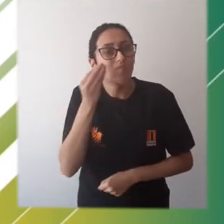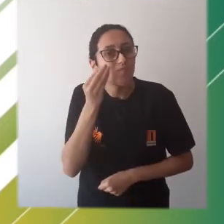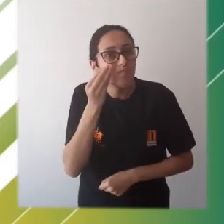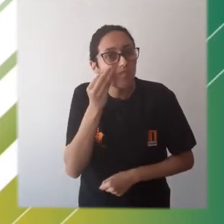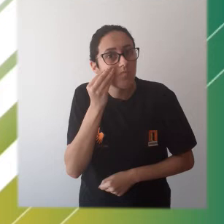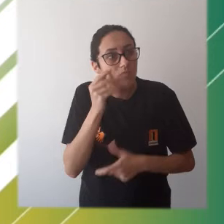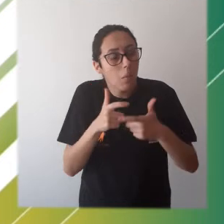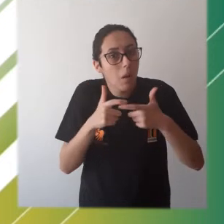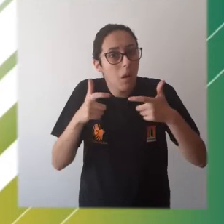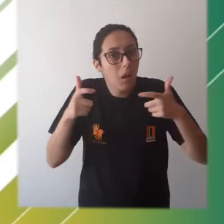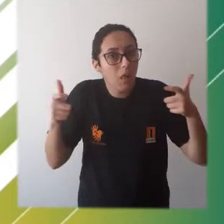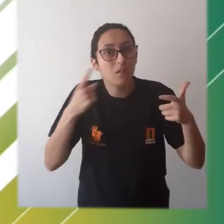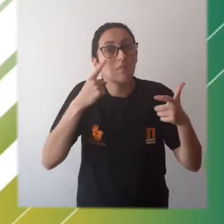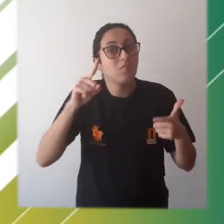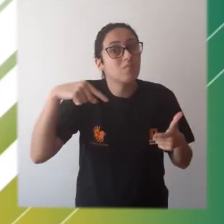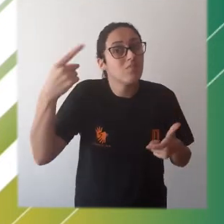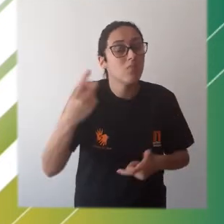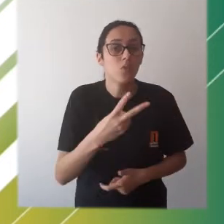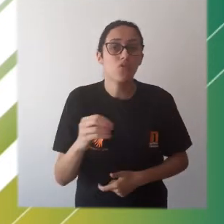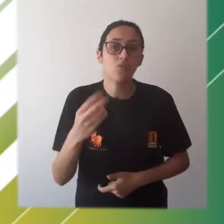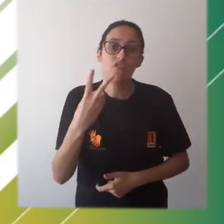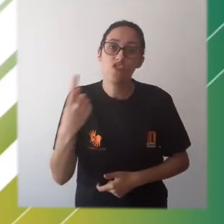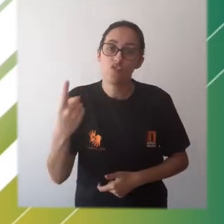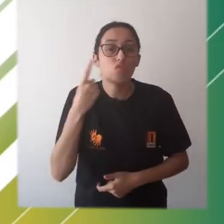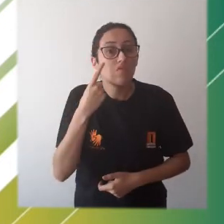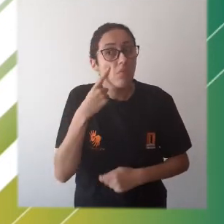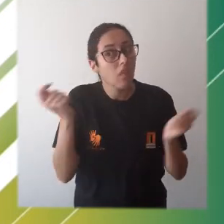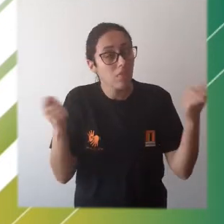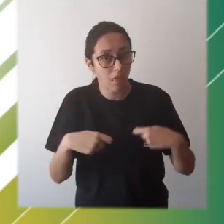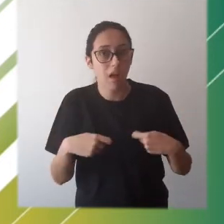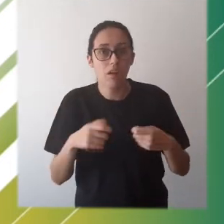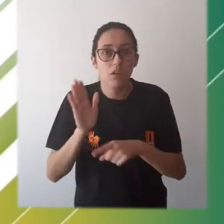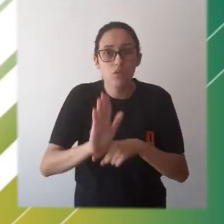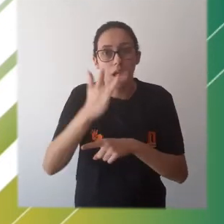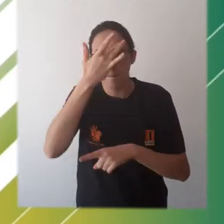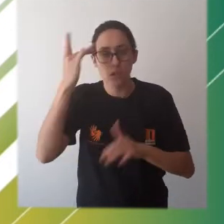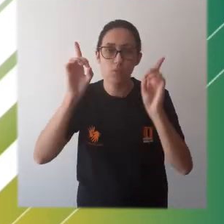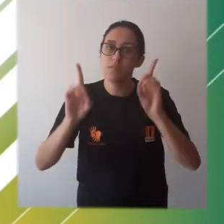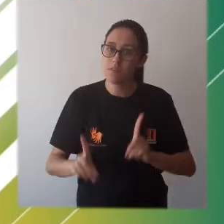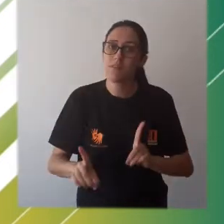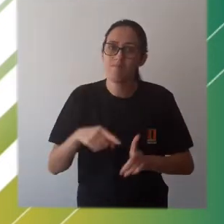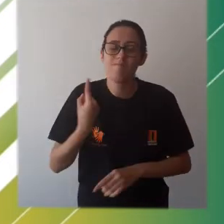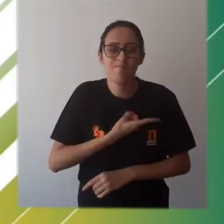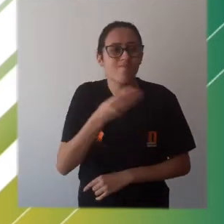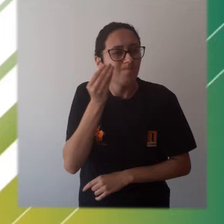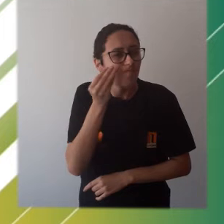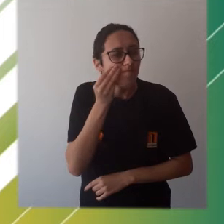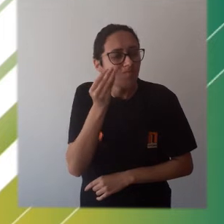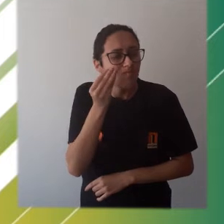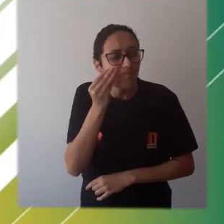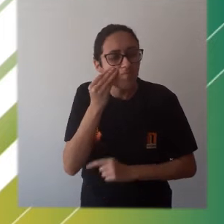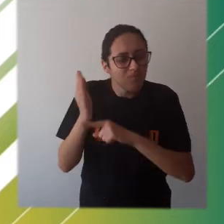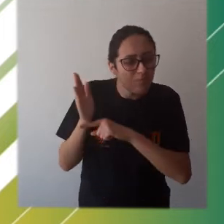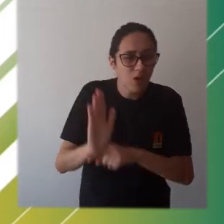já para aumentar o número de bolsas para 2021 para o paradesporto, tentando trazer a